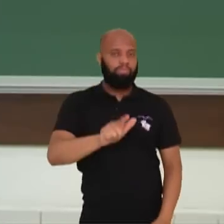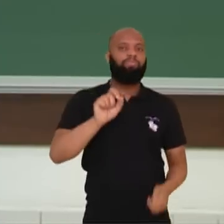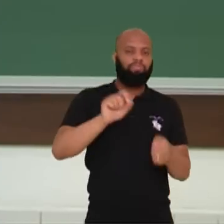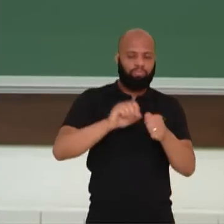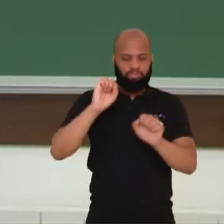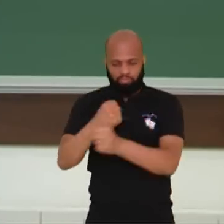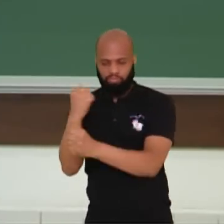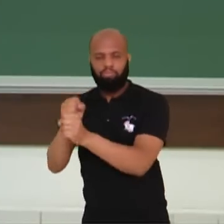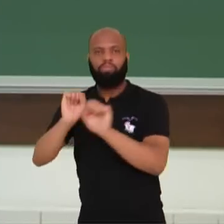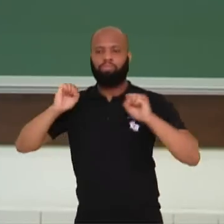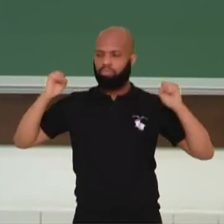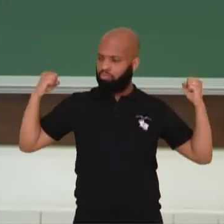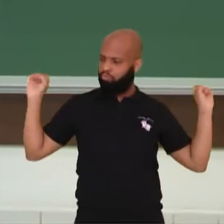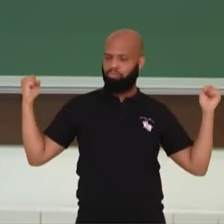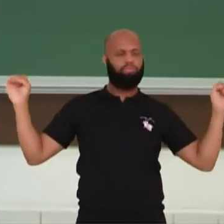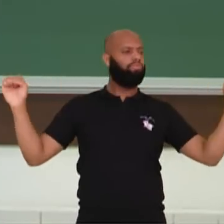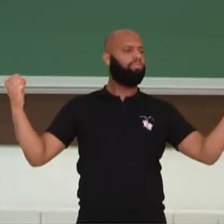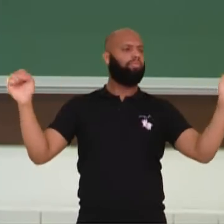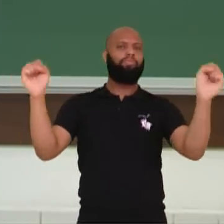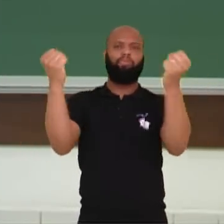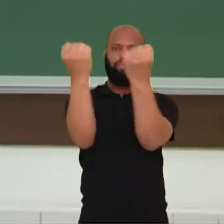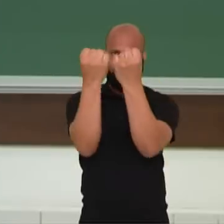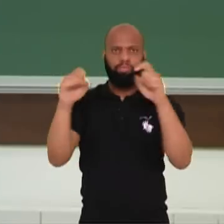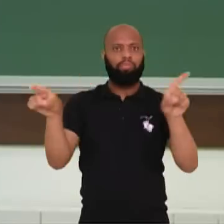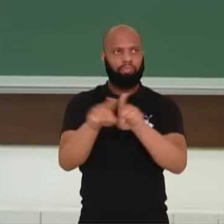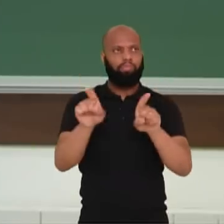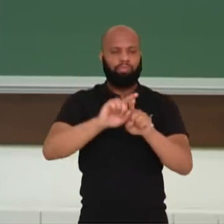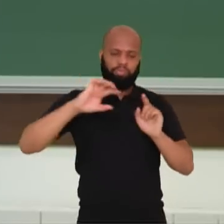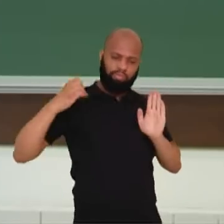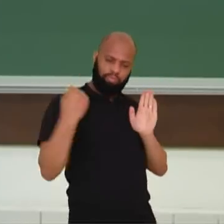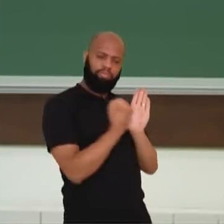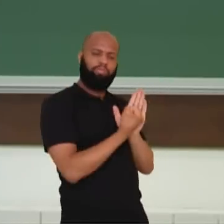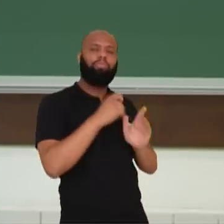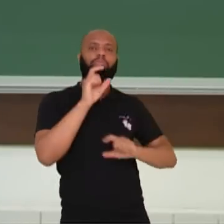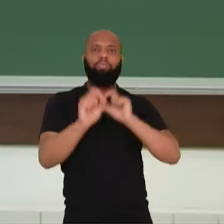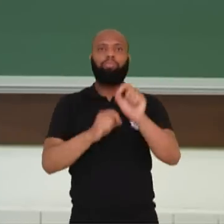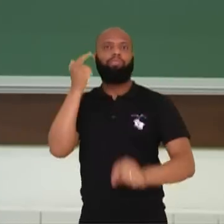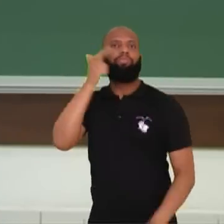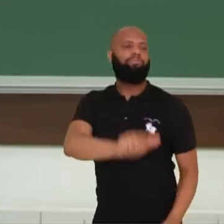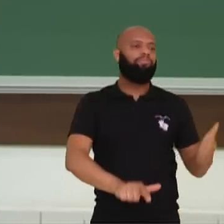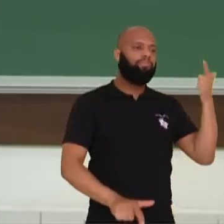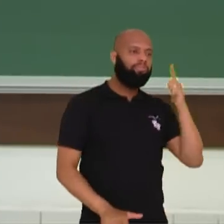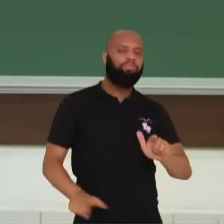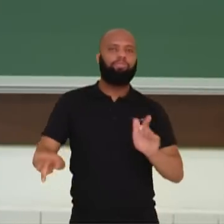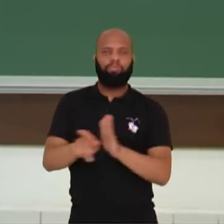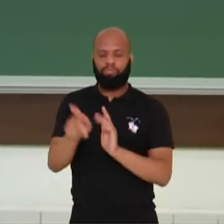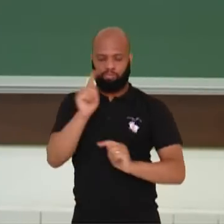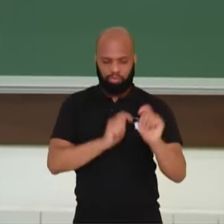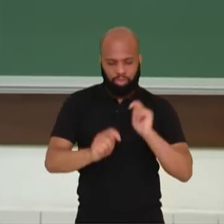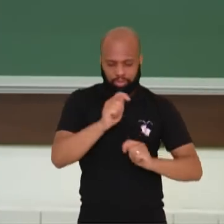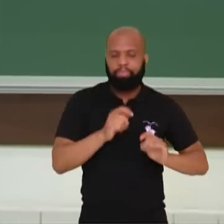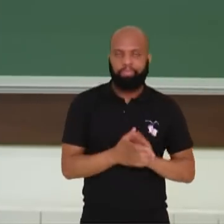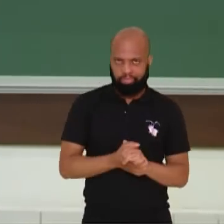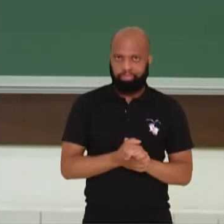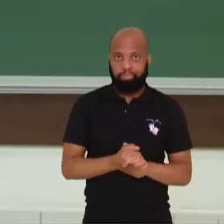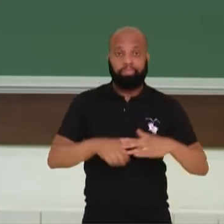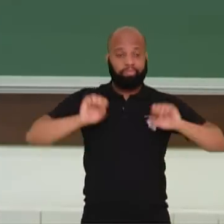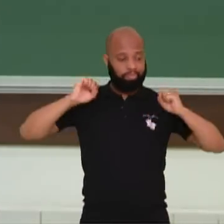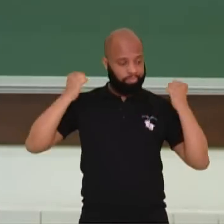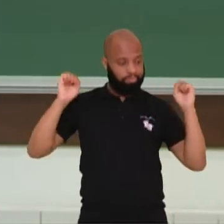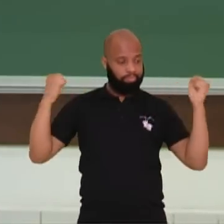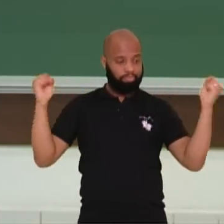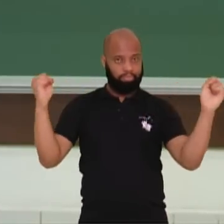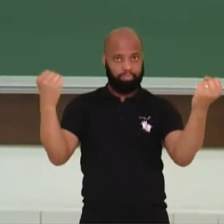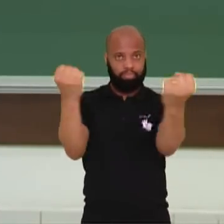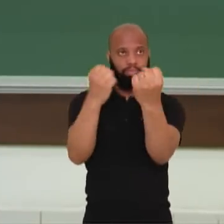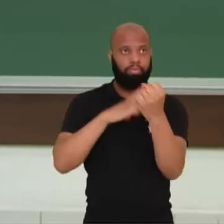maneira mais magnífica, mais grandiosa, como um símbolo também das conquistas econômicas. O templo tinha um modelo